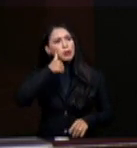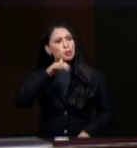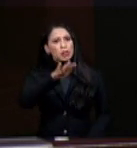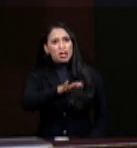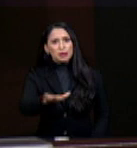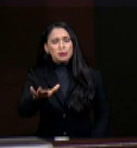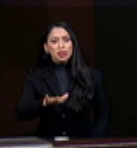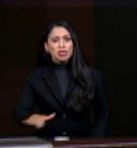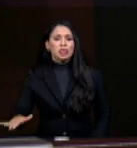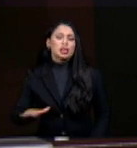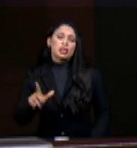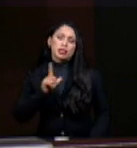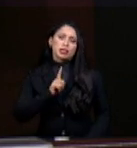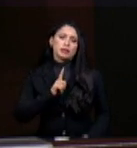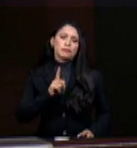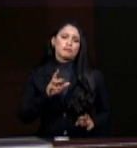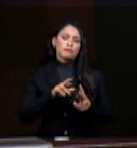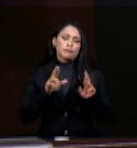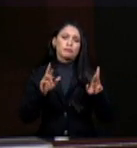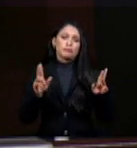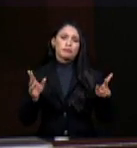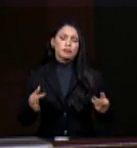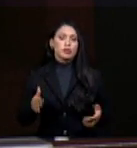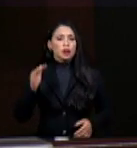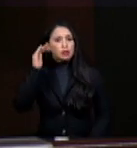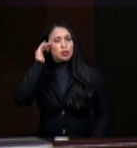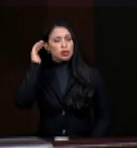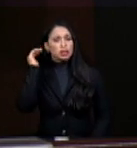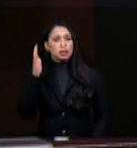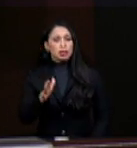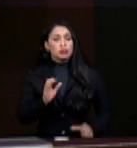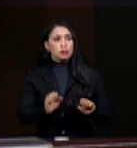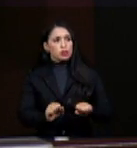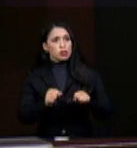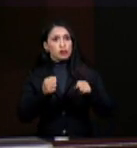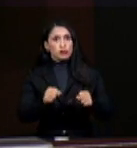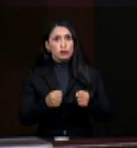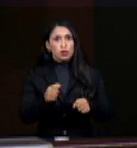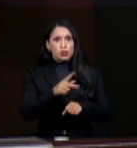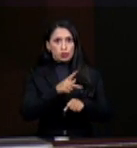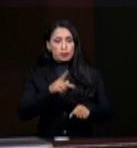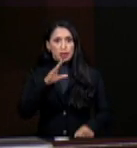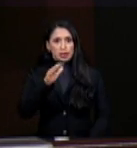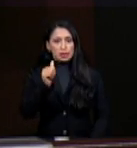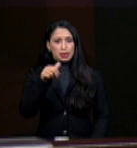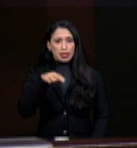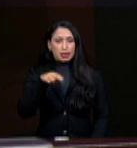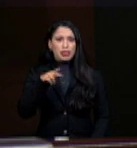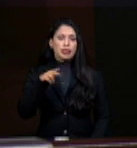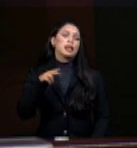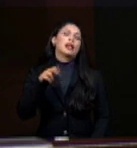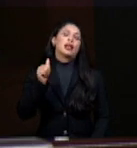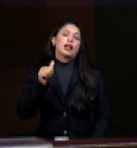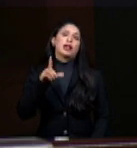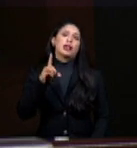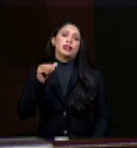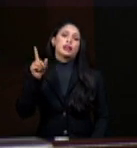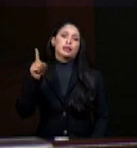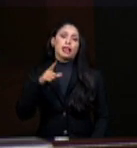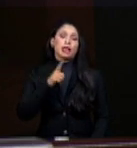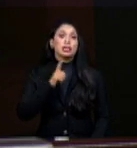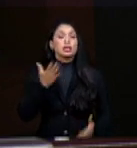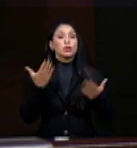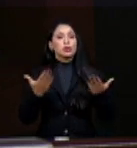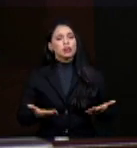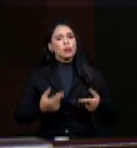diversidade, também é uma prioridade para os esforços internacionais do Canadá. Por isso, o Canadá tem uma